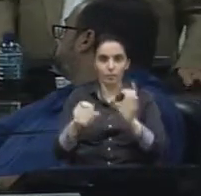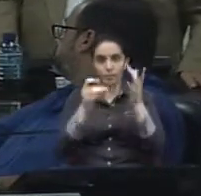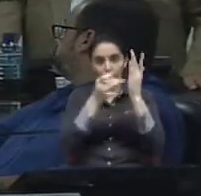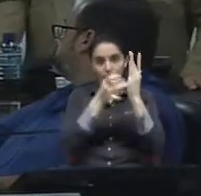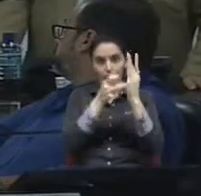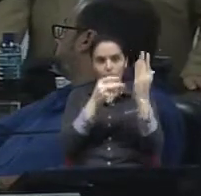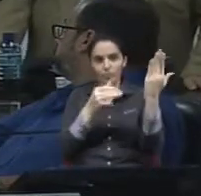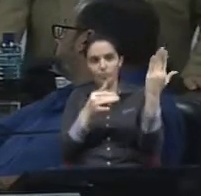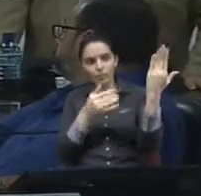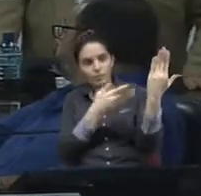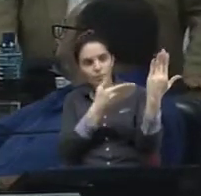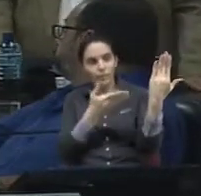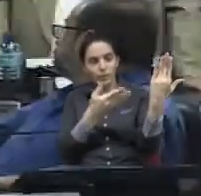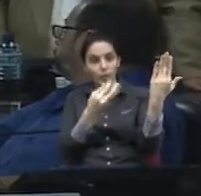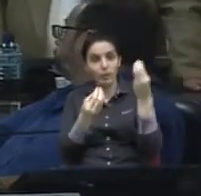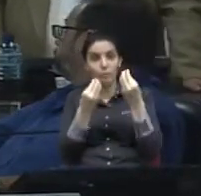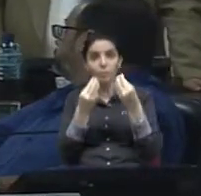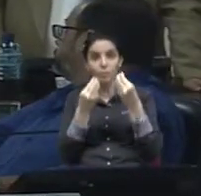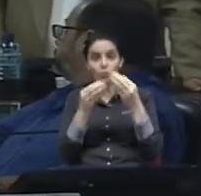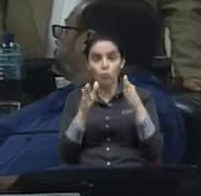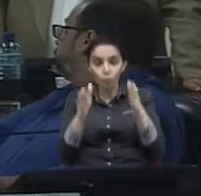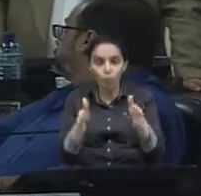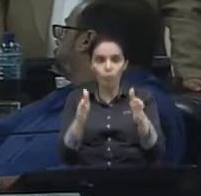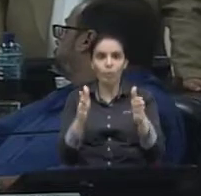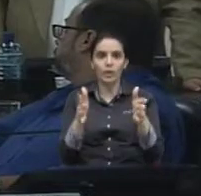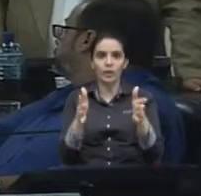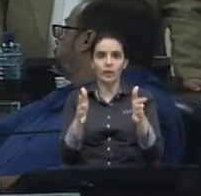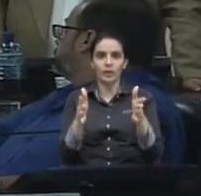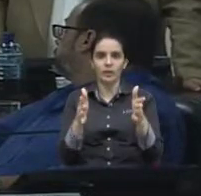para parar para a pessoa passar, fica um